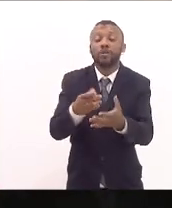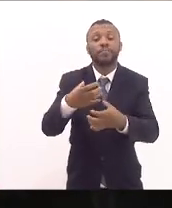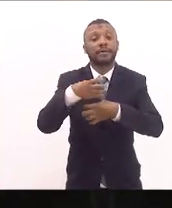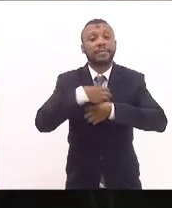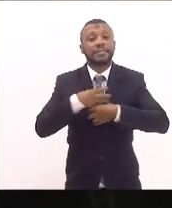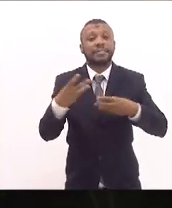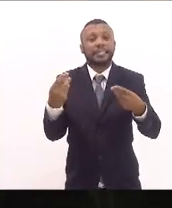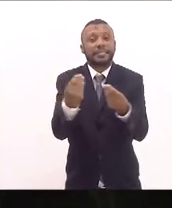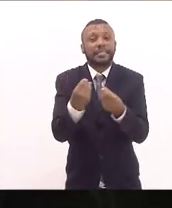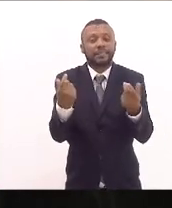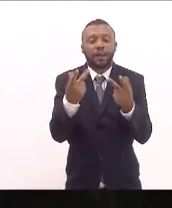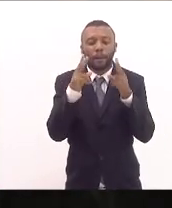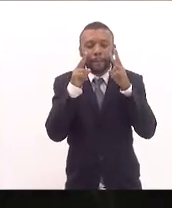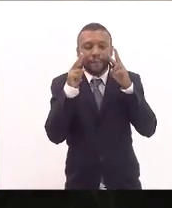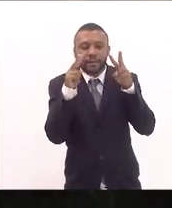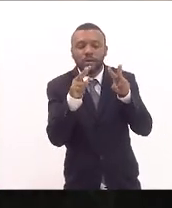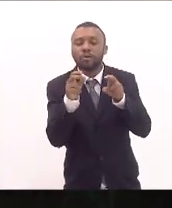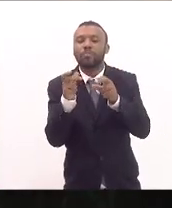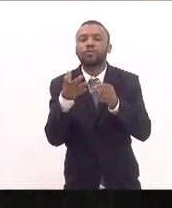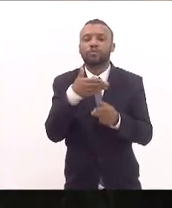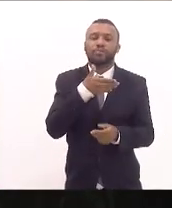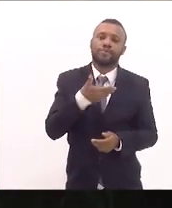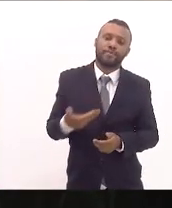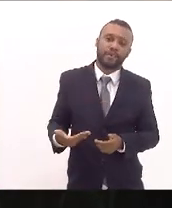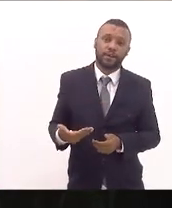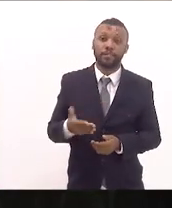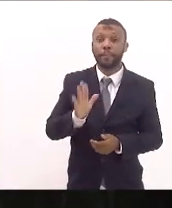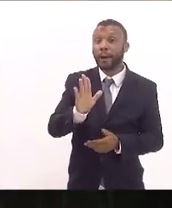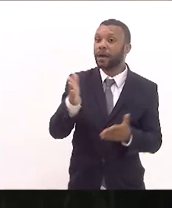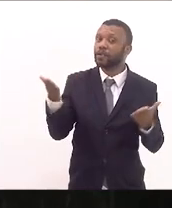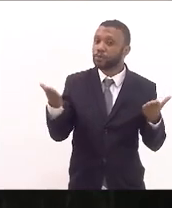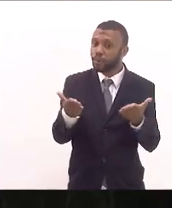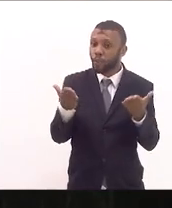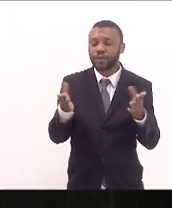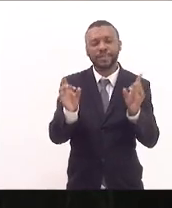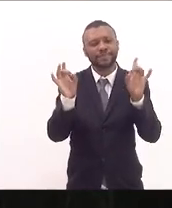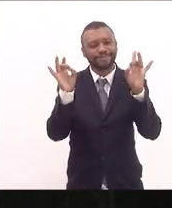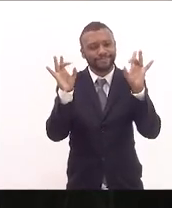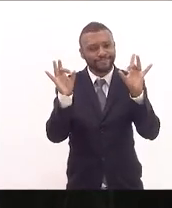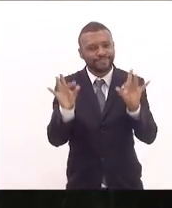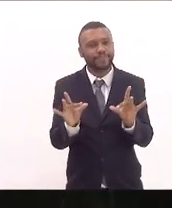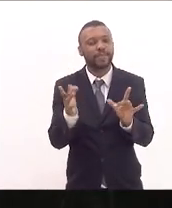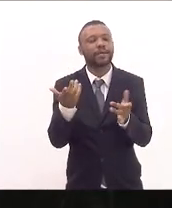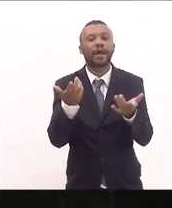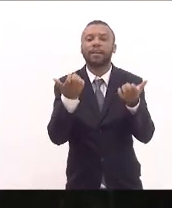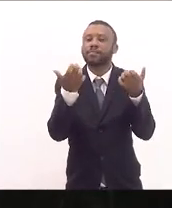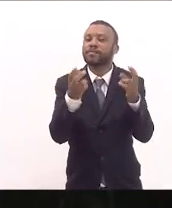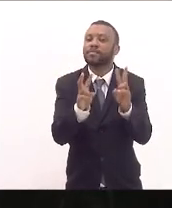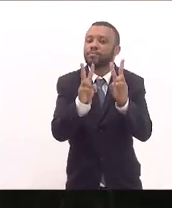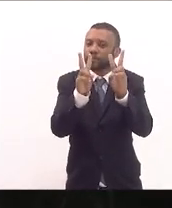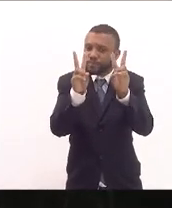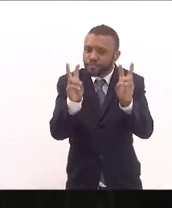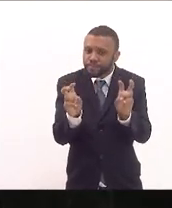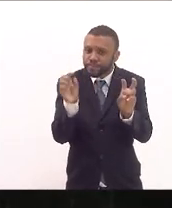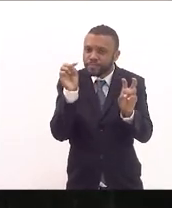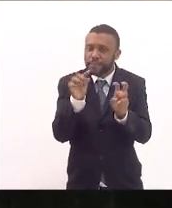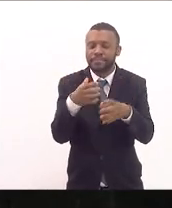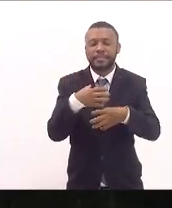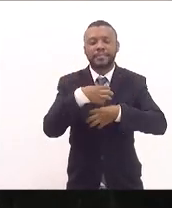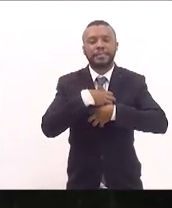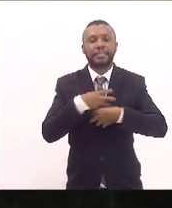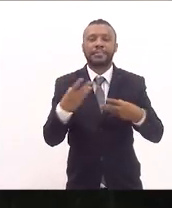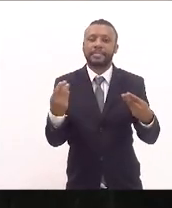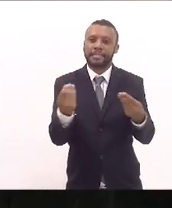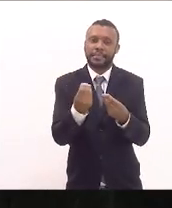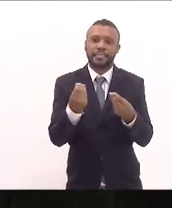uma visão do poder público mas hoje em especial eu quero tratar de um assunto que é muito sensível